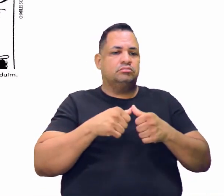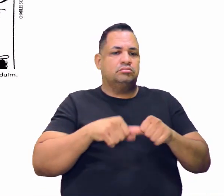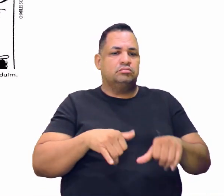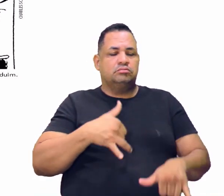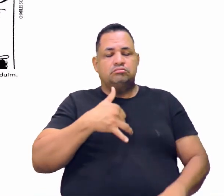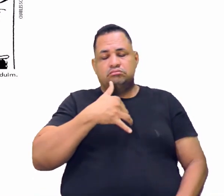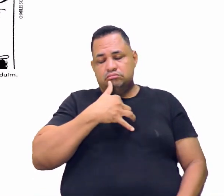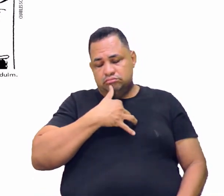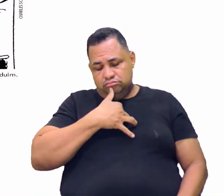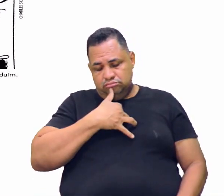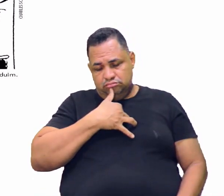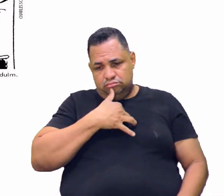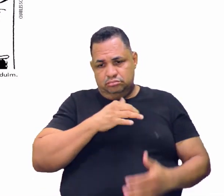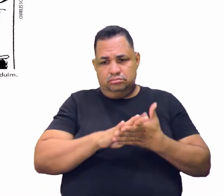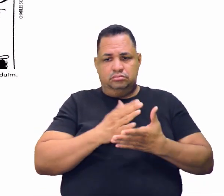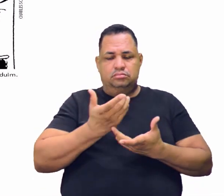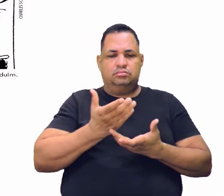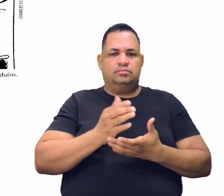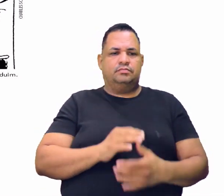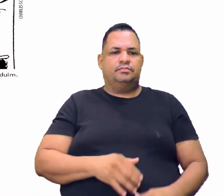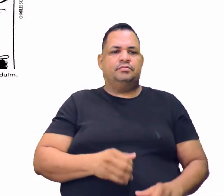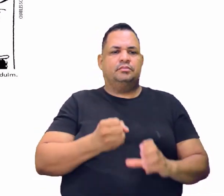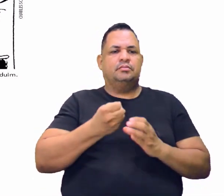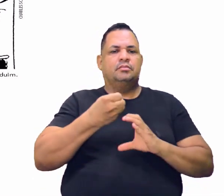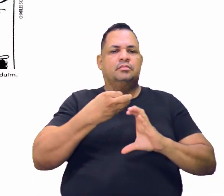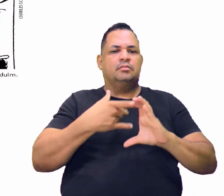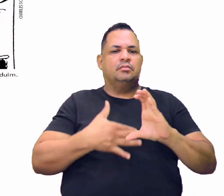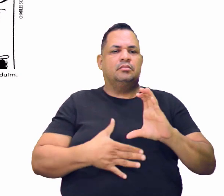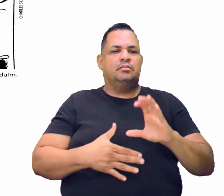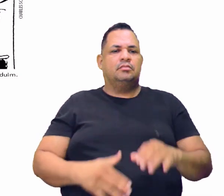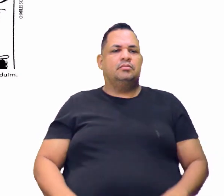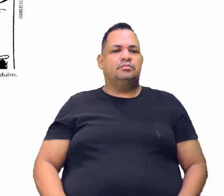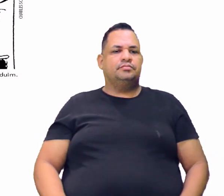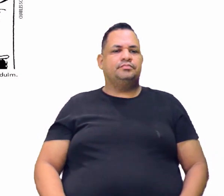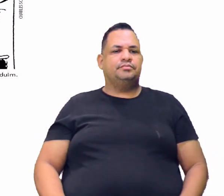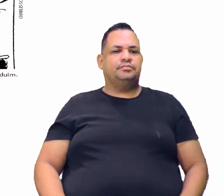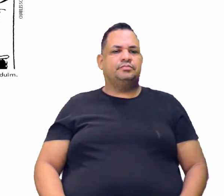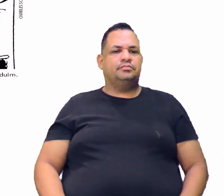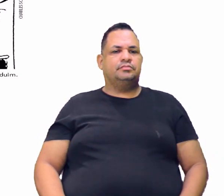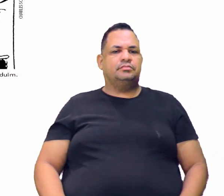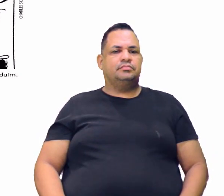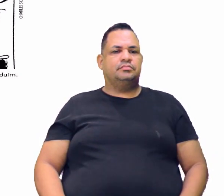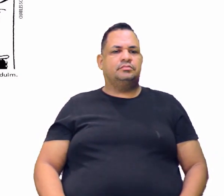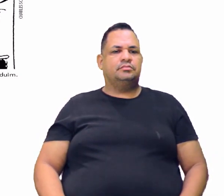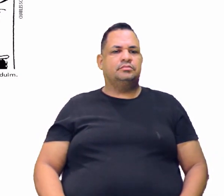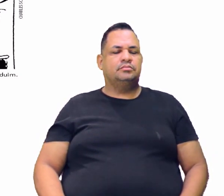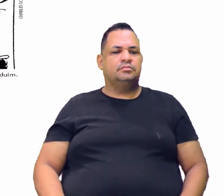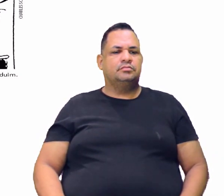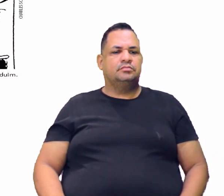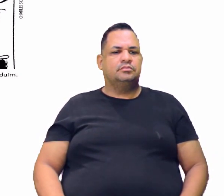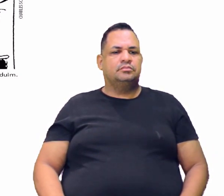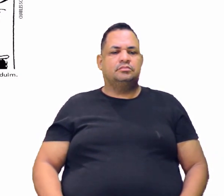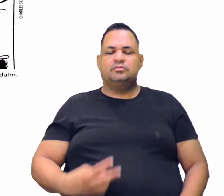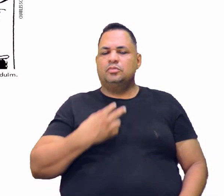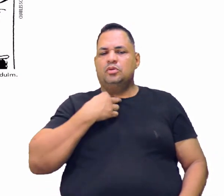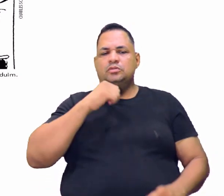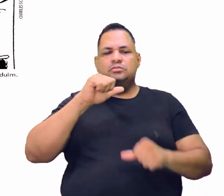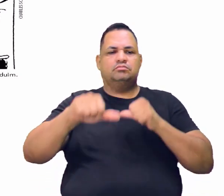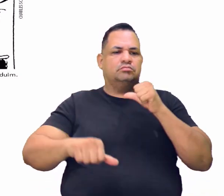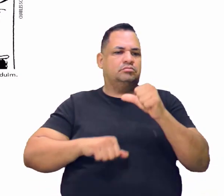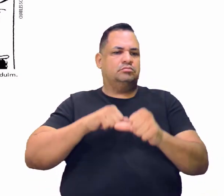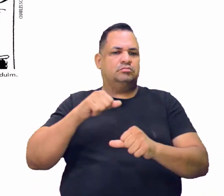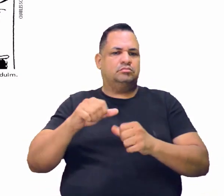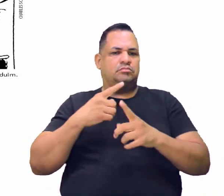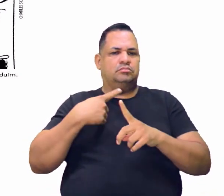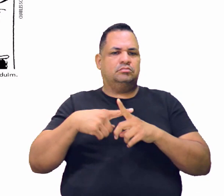eu tenho aqui? Característica, é adjetivo. Então, esse meio aqui não vai variar, tá